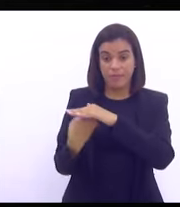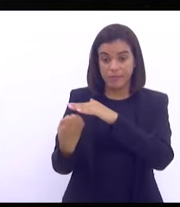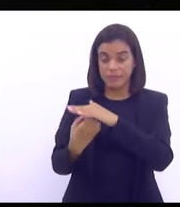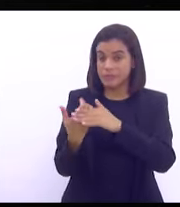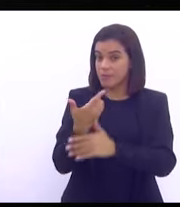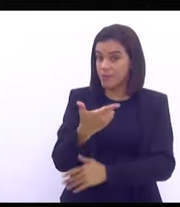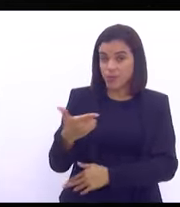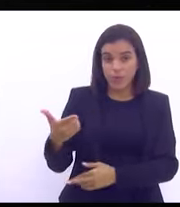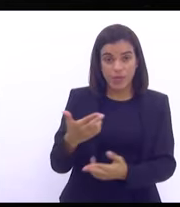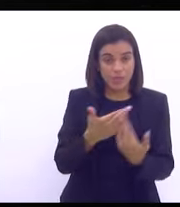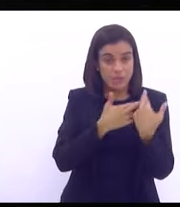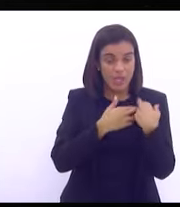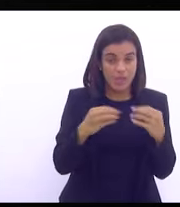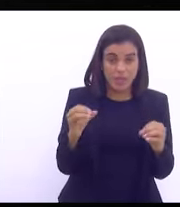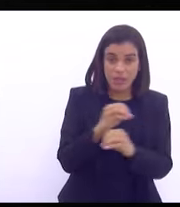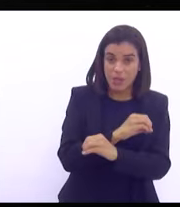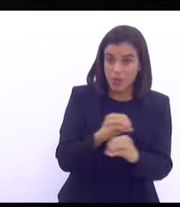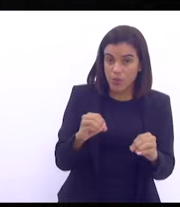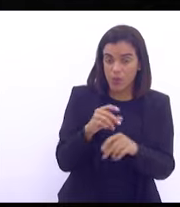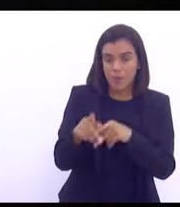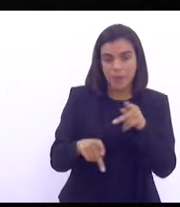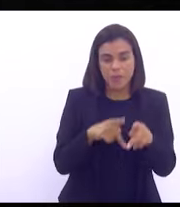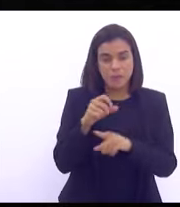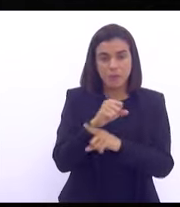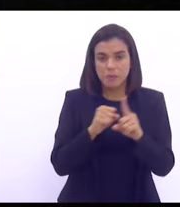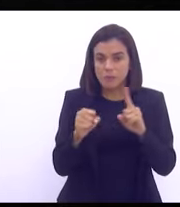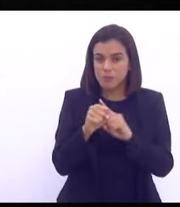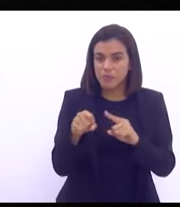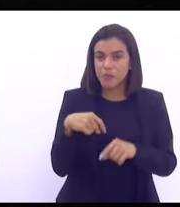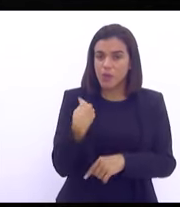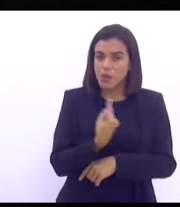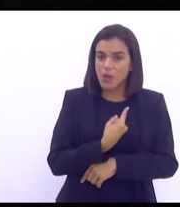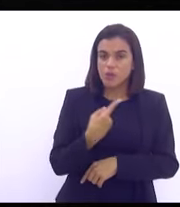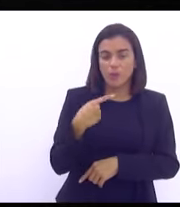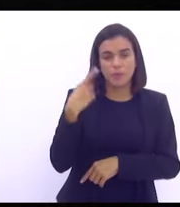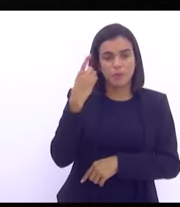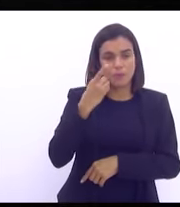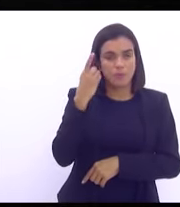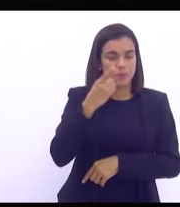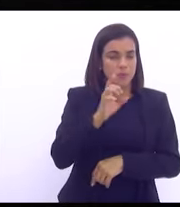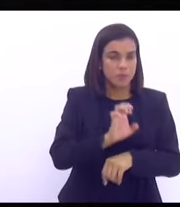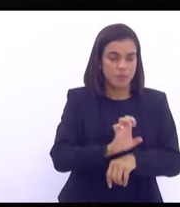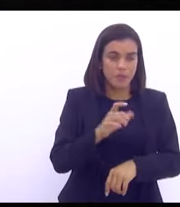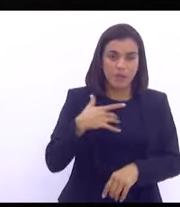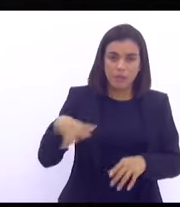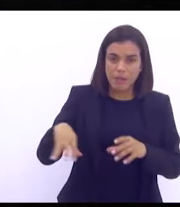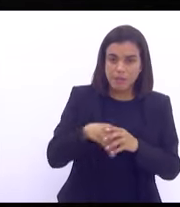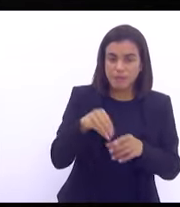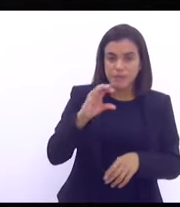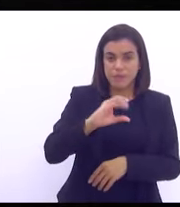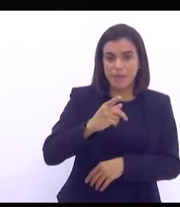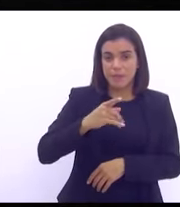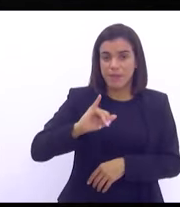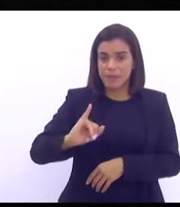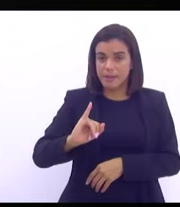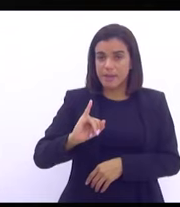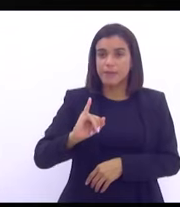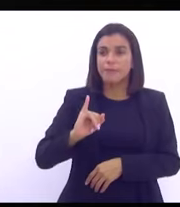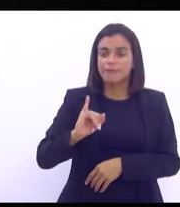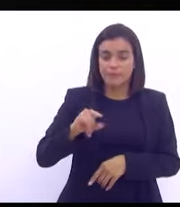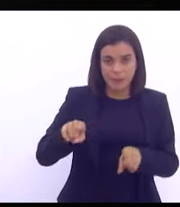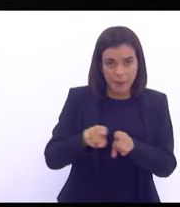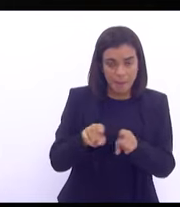tem compromisso nenhum com a sociedade nem com a população, e nós, enquanto deputados estaduais, que fazemos parte da CPI, quem não faz parte também da CPI,